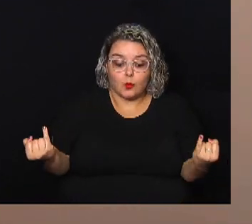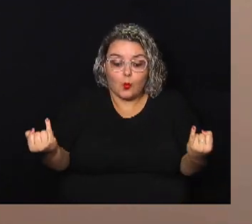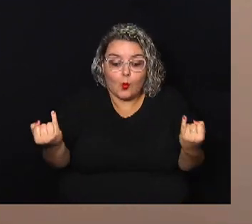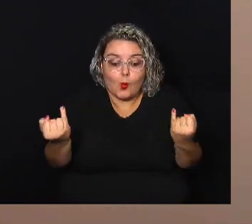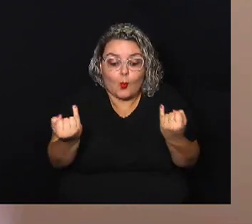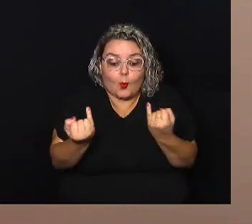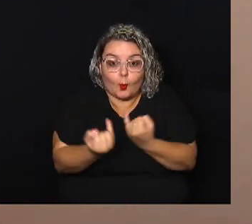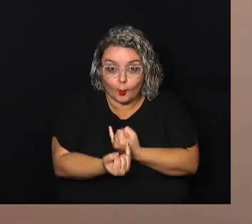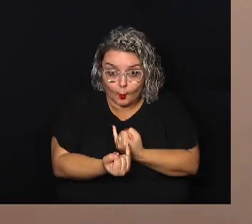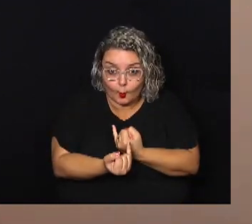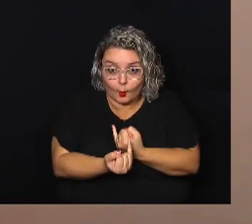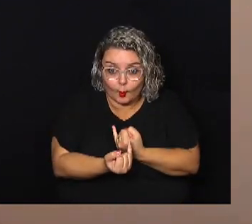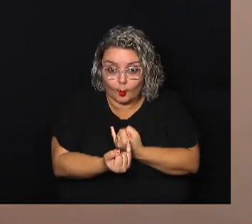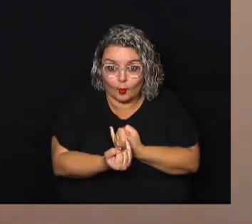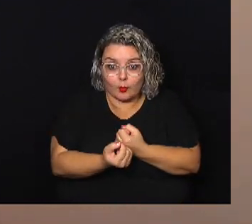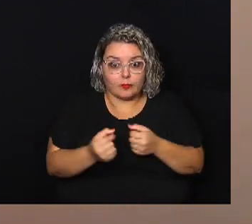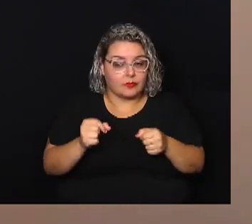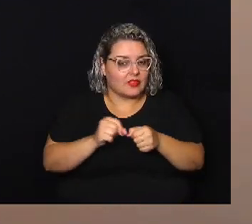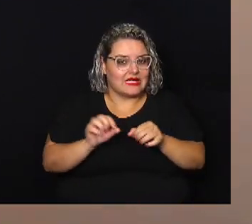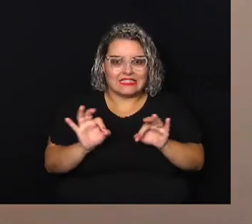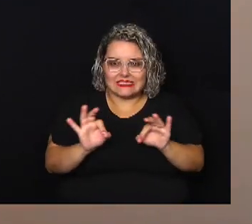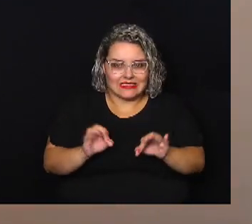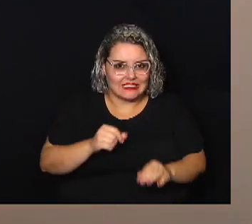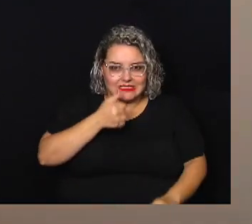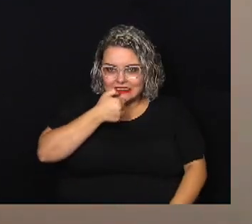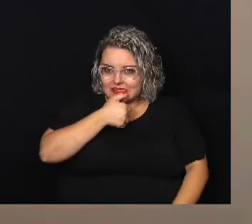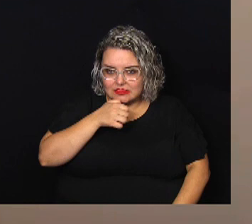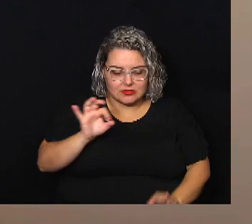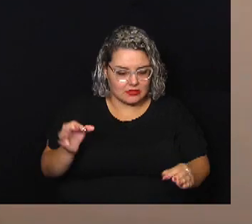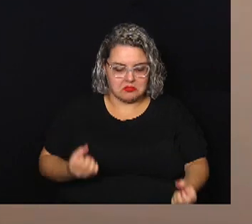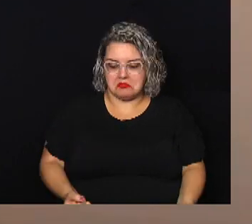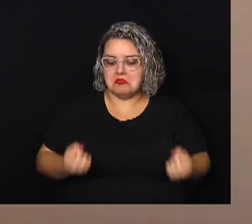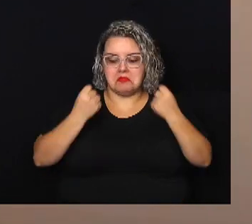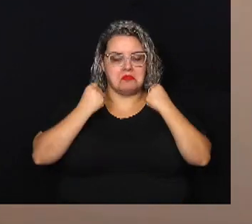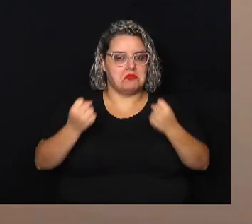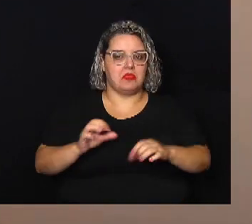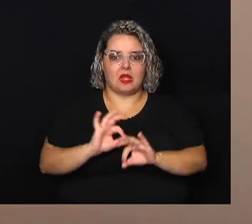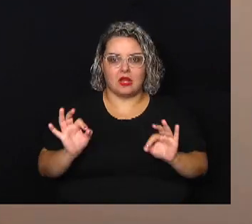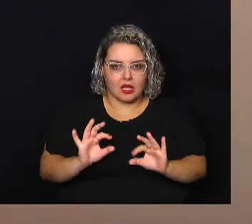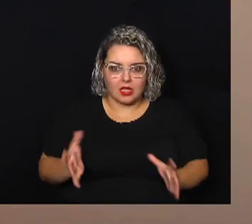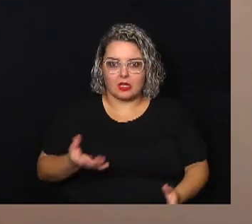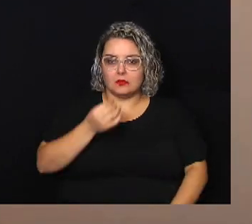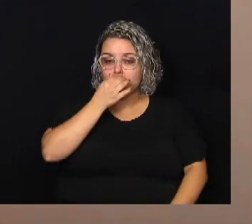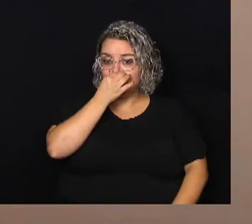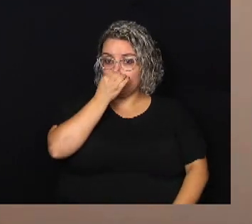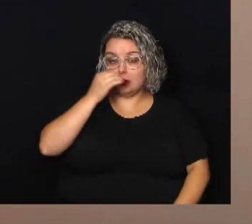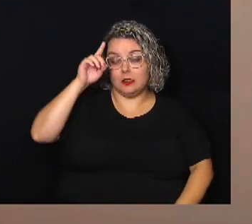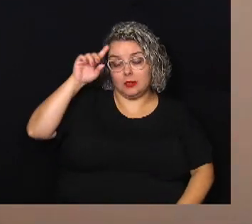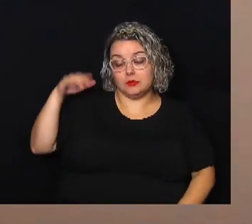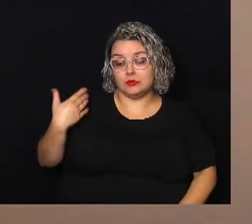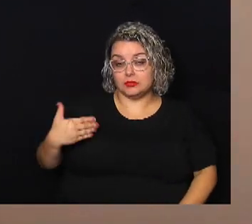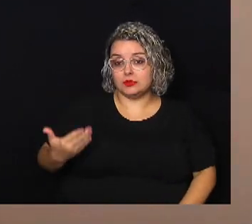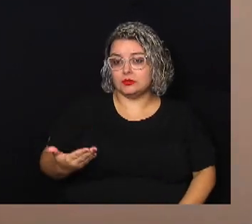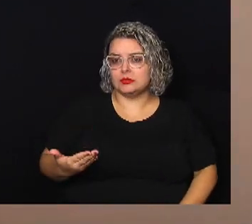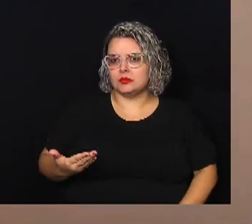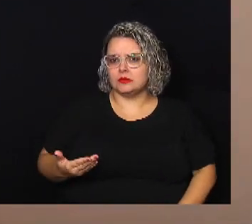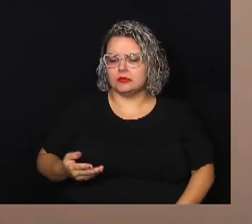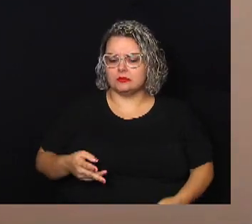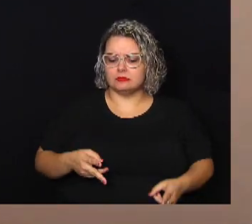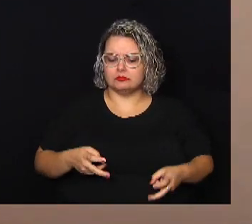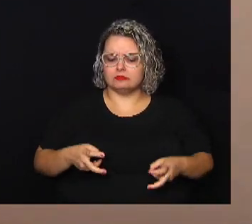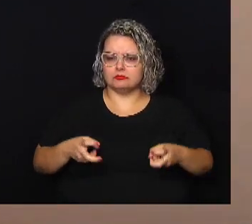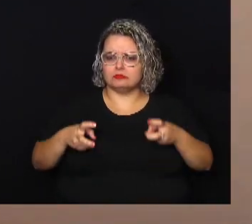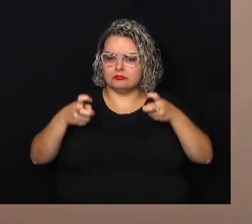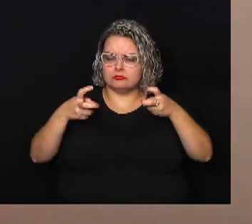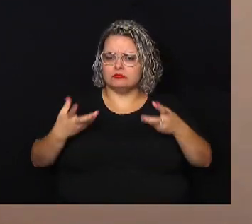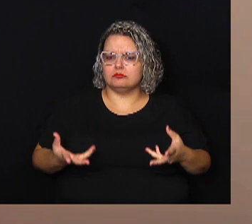muito, sem fazer nenhuma dieta, sem fazer exercício físico, você está no seu dia a dia, você começa a perceber o seu